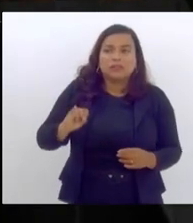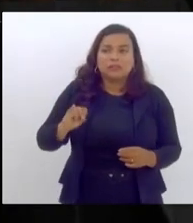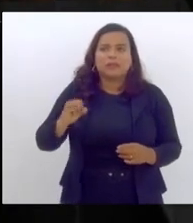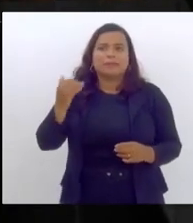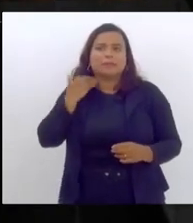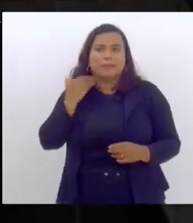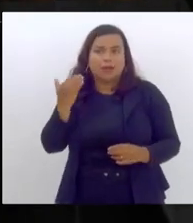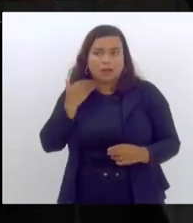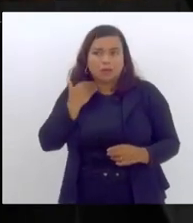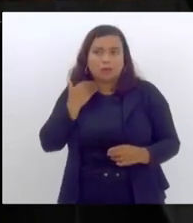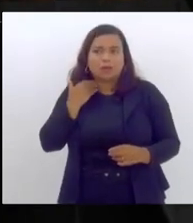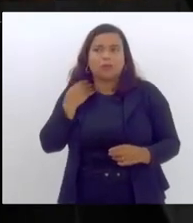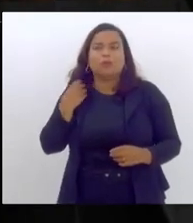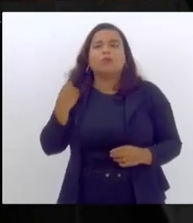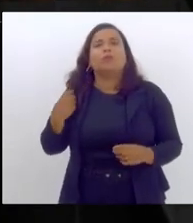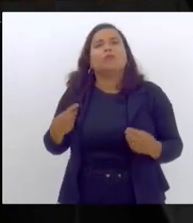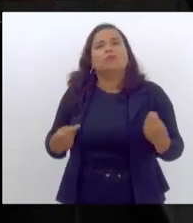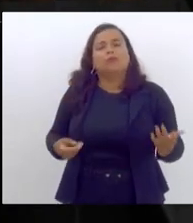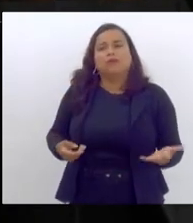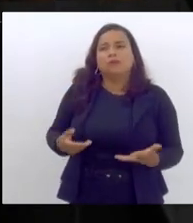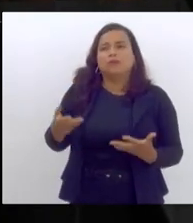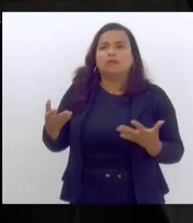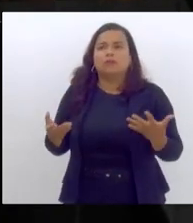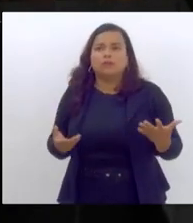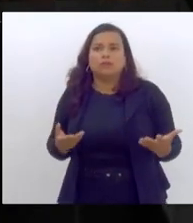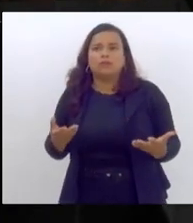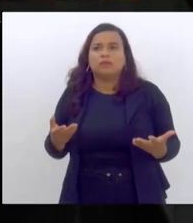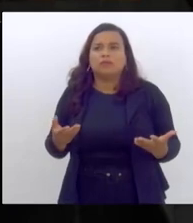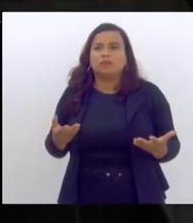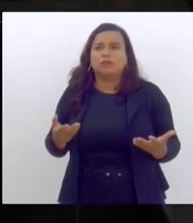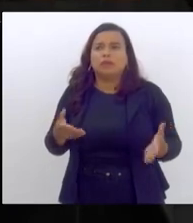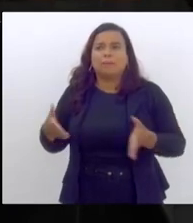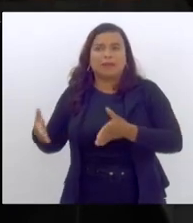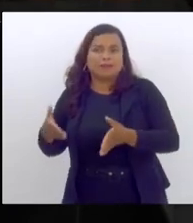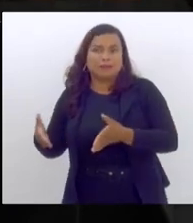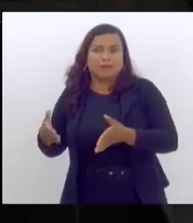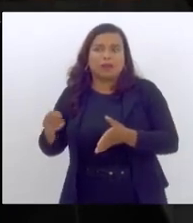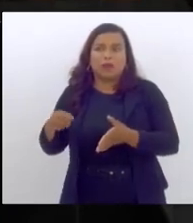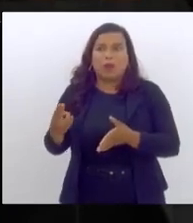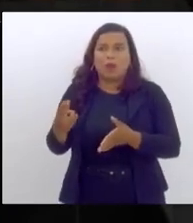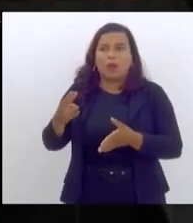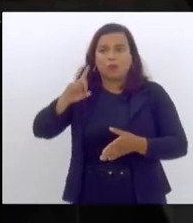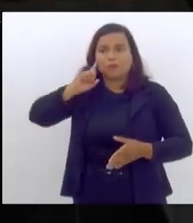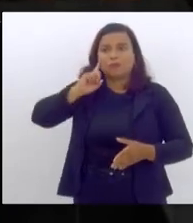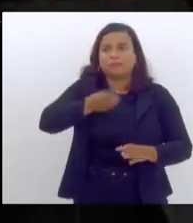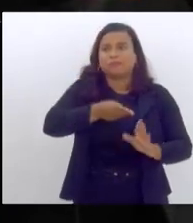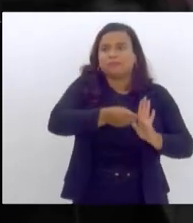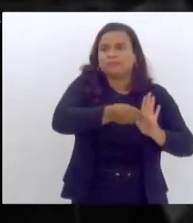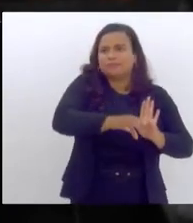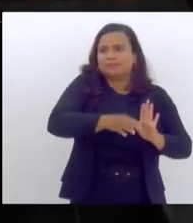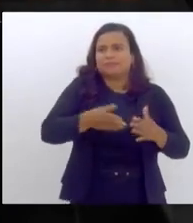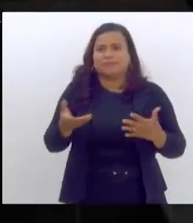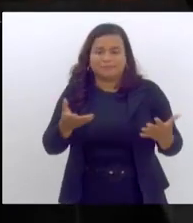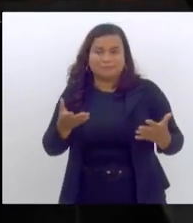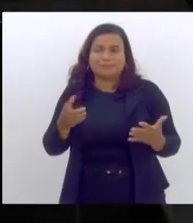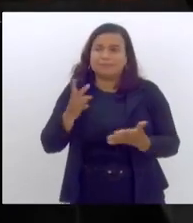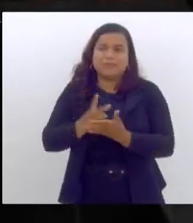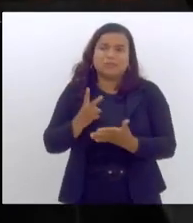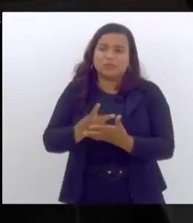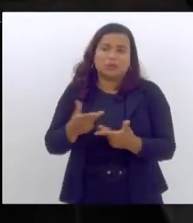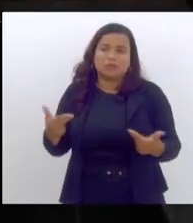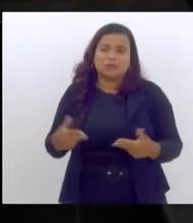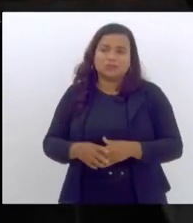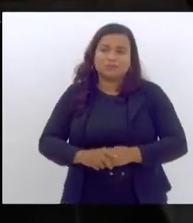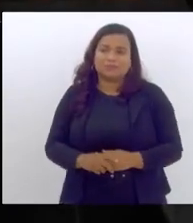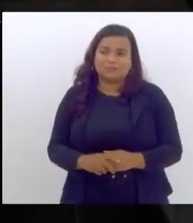Central deve ser mandato ou deve ser indicado. Eu mesmo não